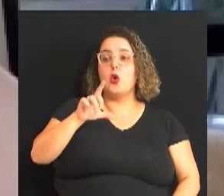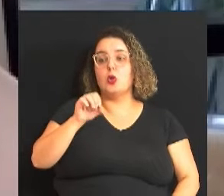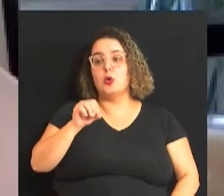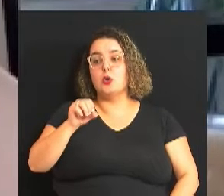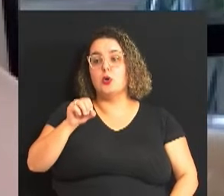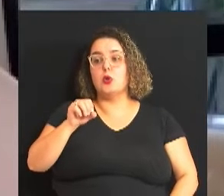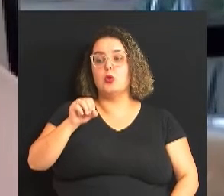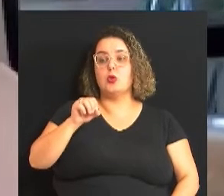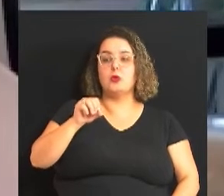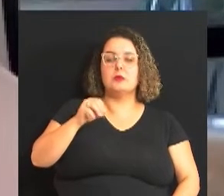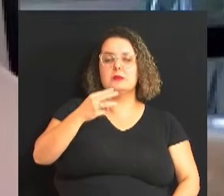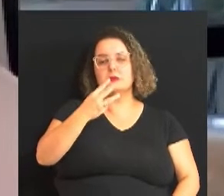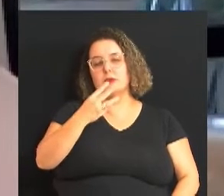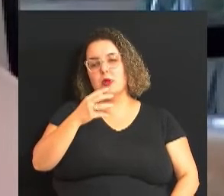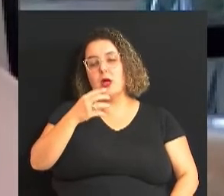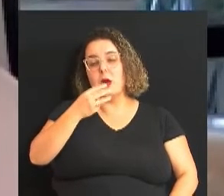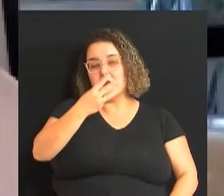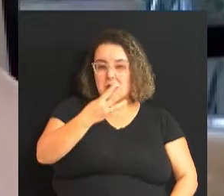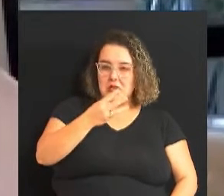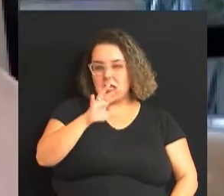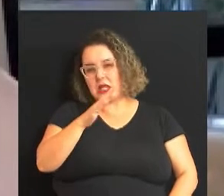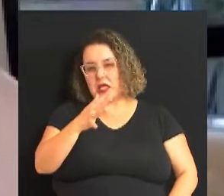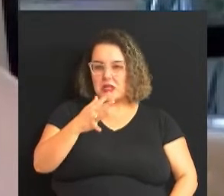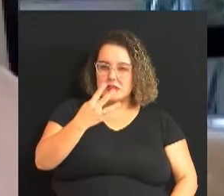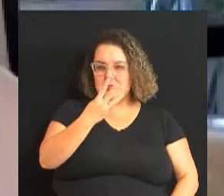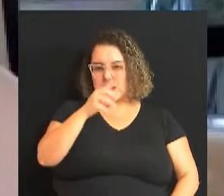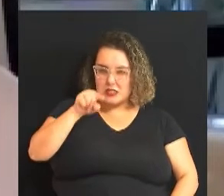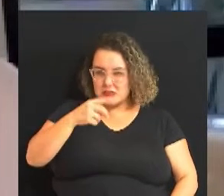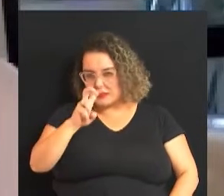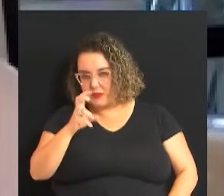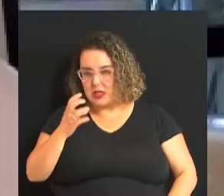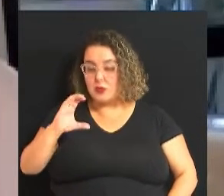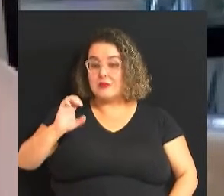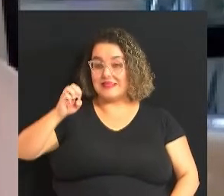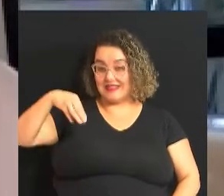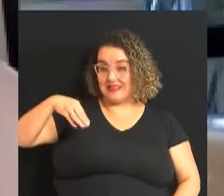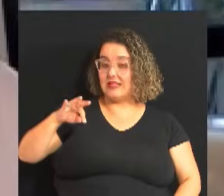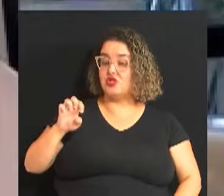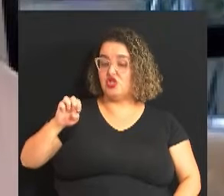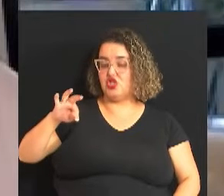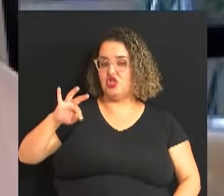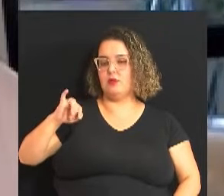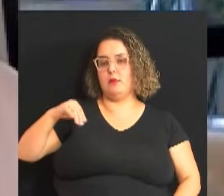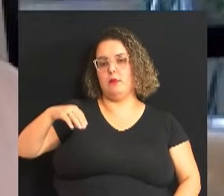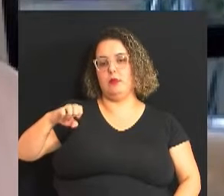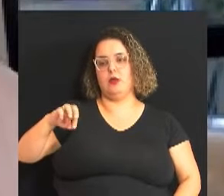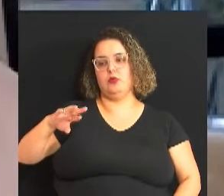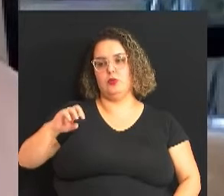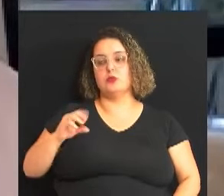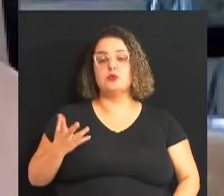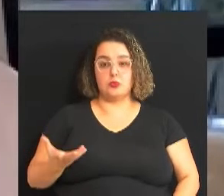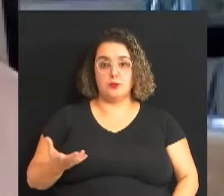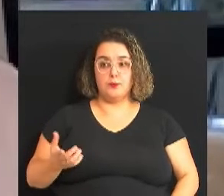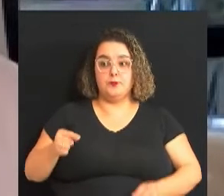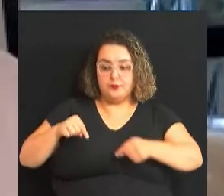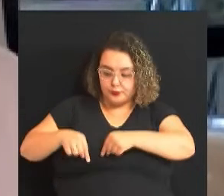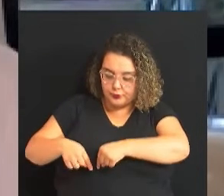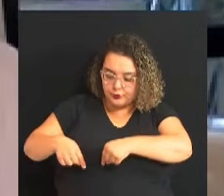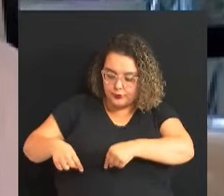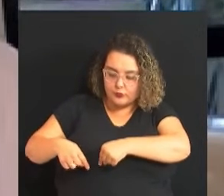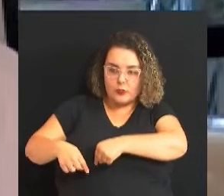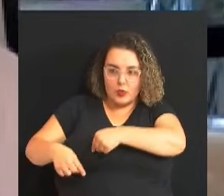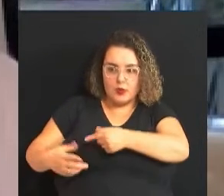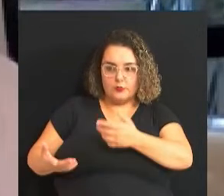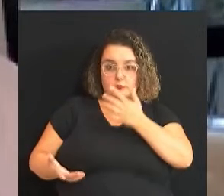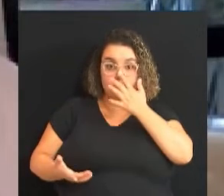3,5 centímetros, mais ou menos, a grosso modo, tá? O tamanho, na verdade, do estoma intestinal, o estoma é a